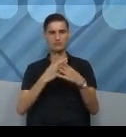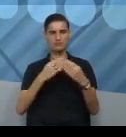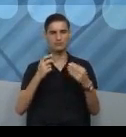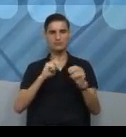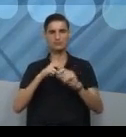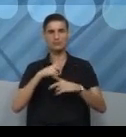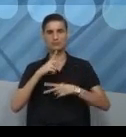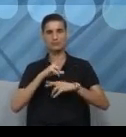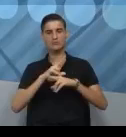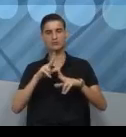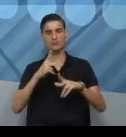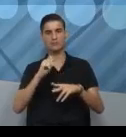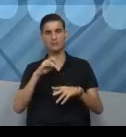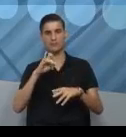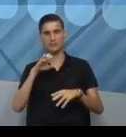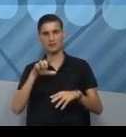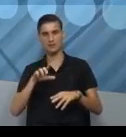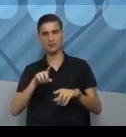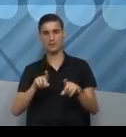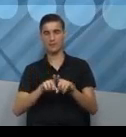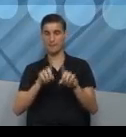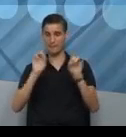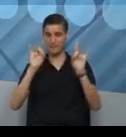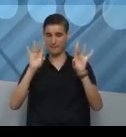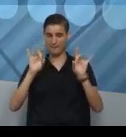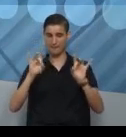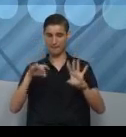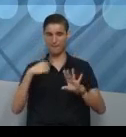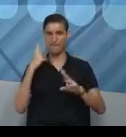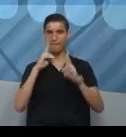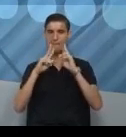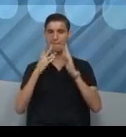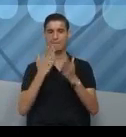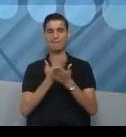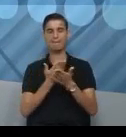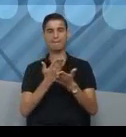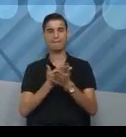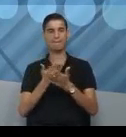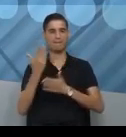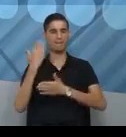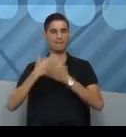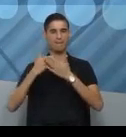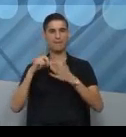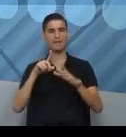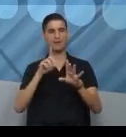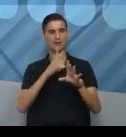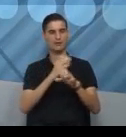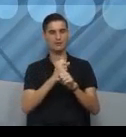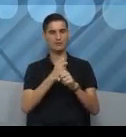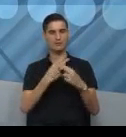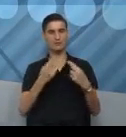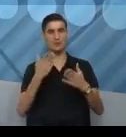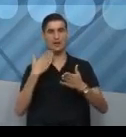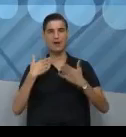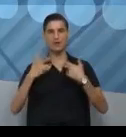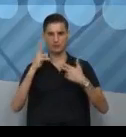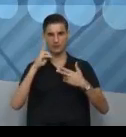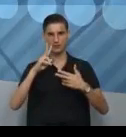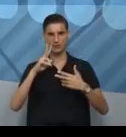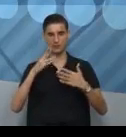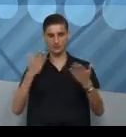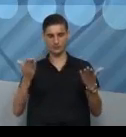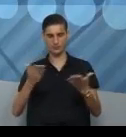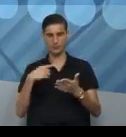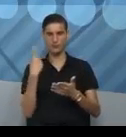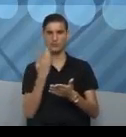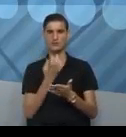uma equação diferencial parcial. Em específico, que nós vimos na aula anterior, a equação do calor. Hoje, na nossa aula de